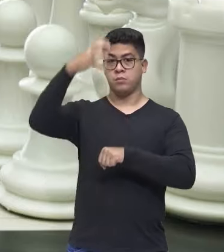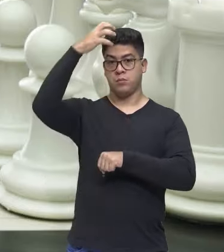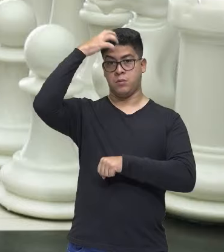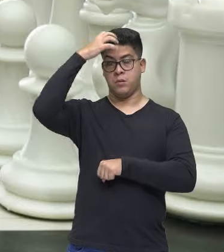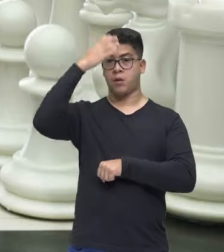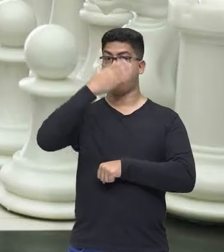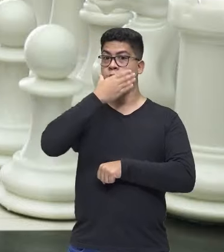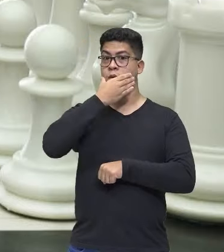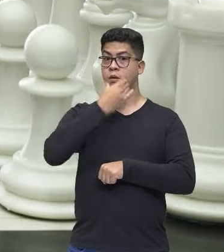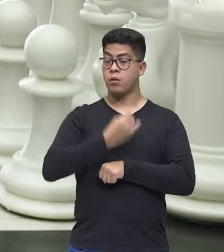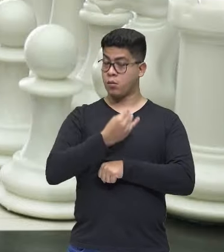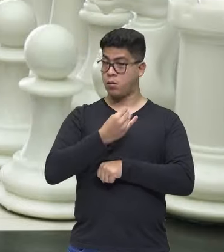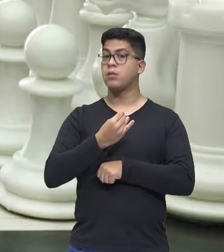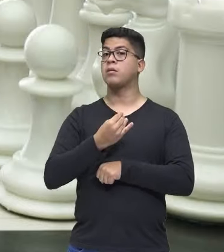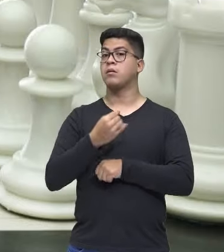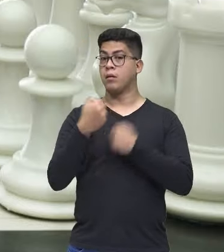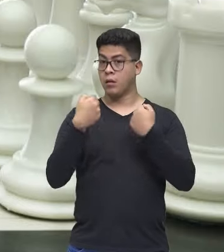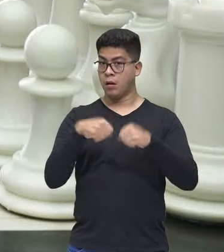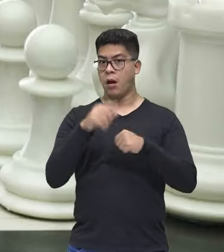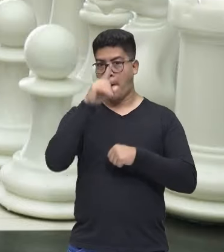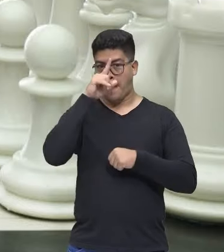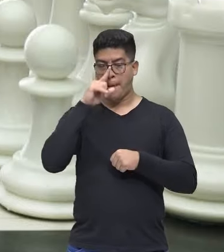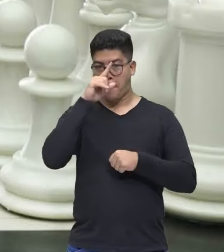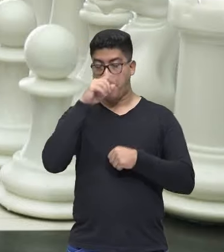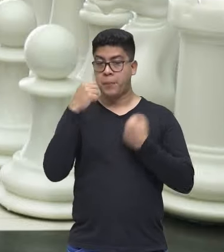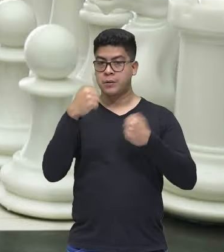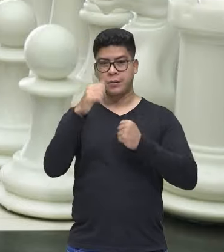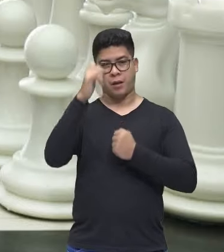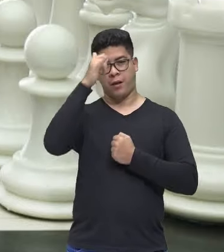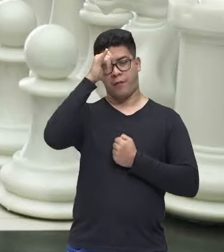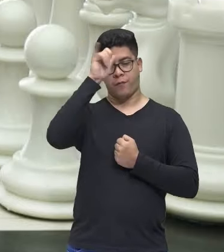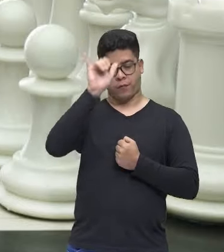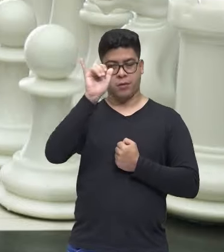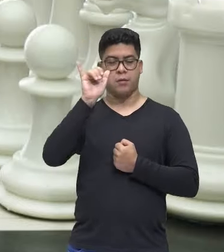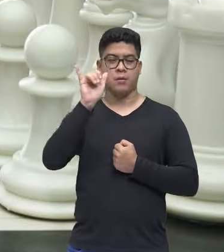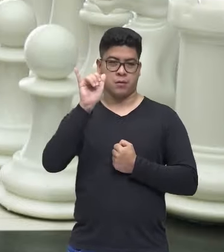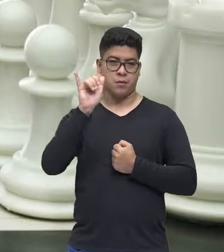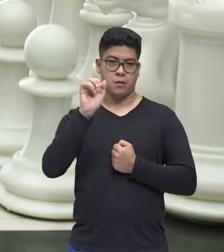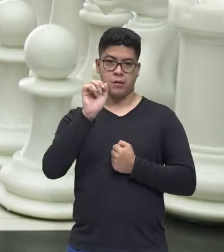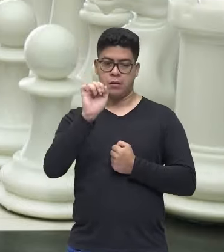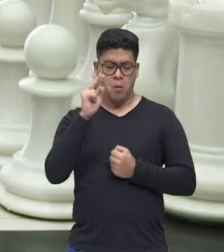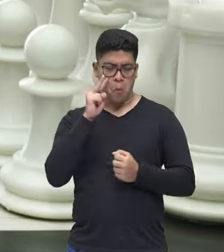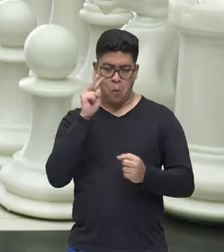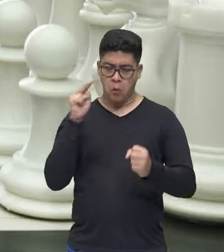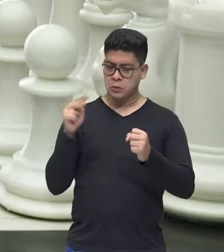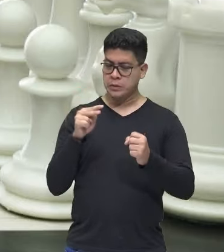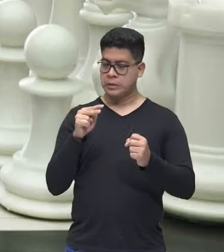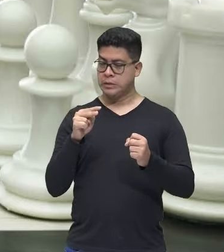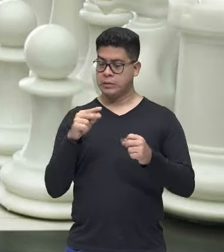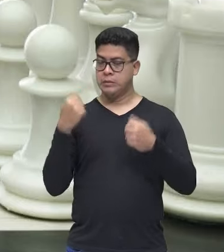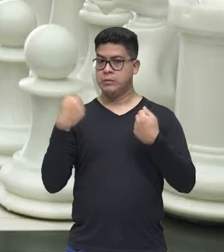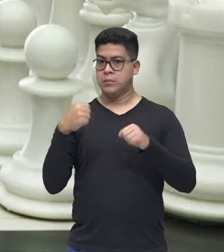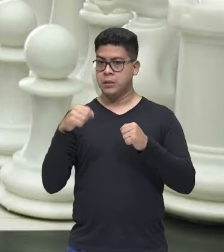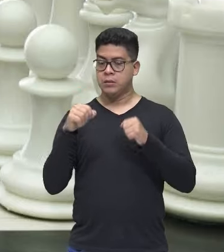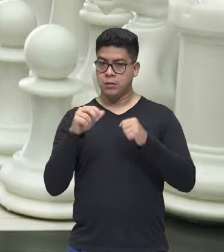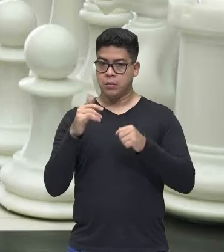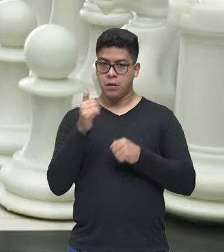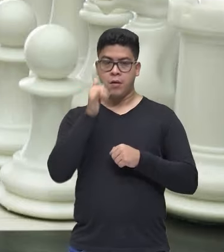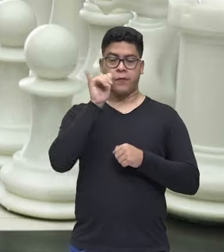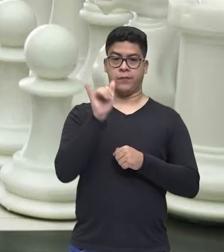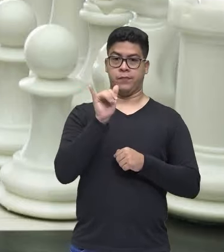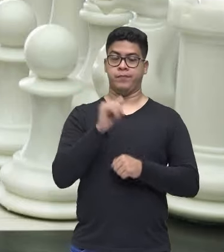xeque, que é o quê? Em perigo. Sempre protejam caso vocês vejam ali que ele está desprotegido, certo? E aí